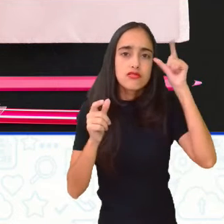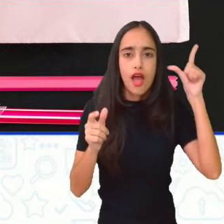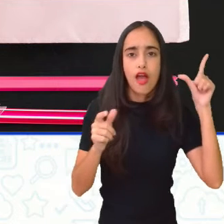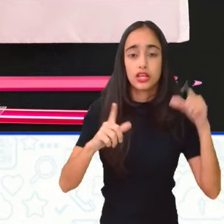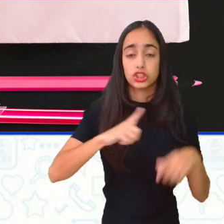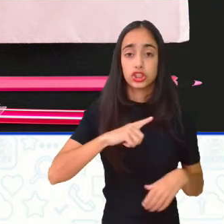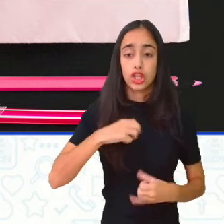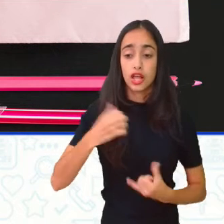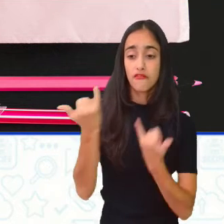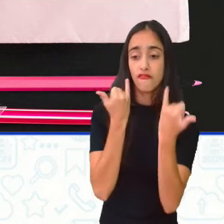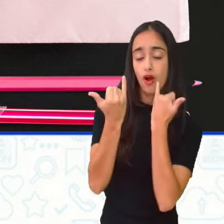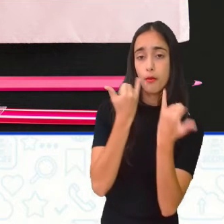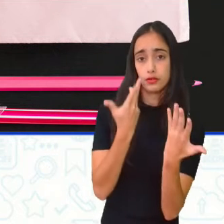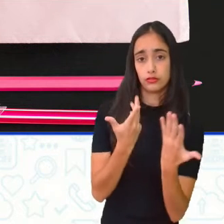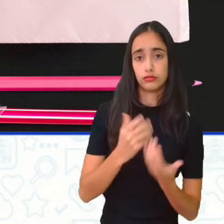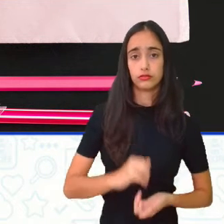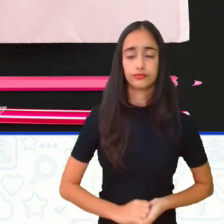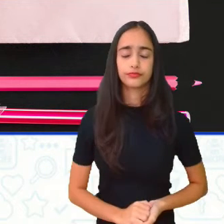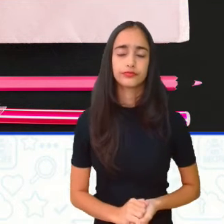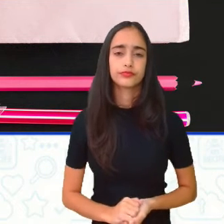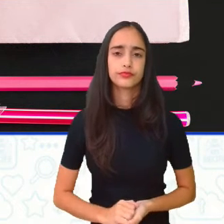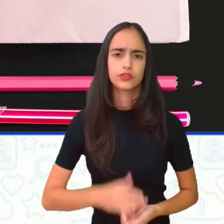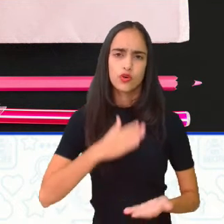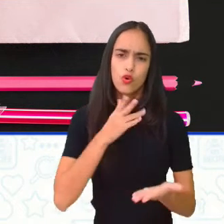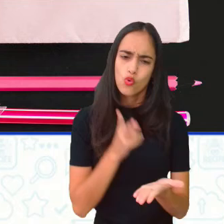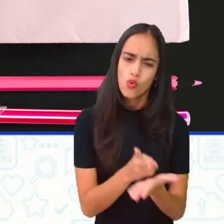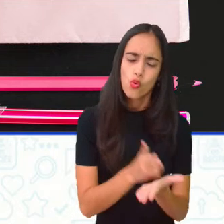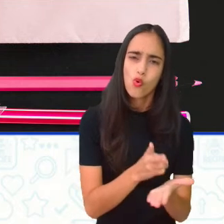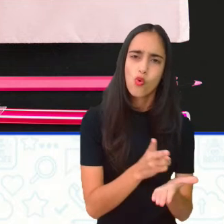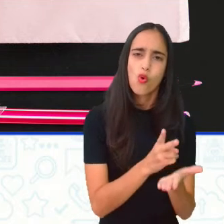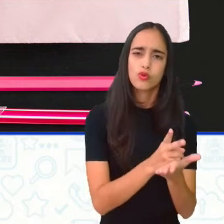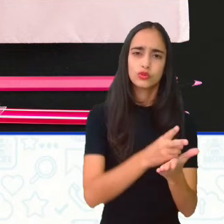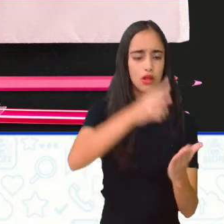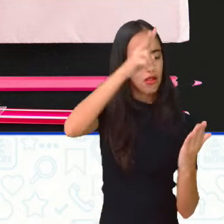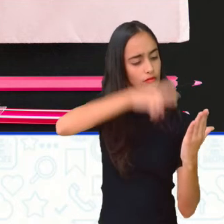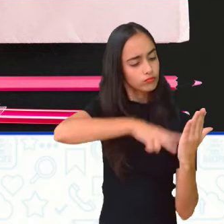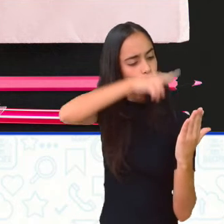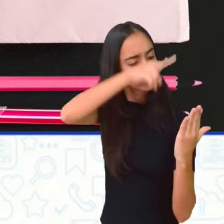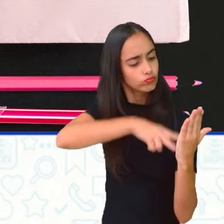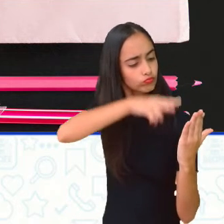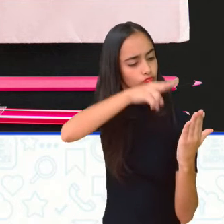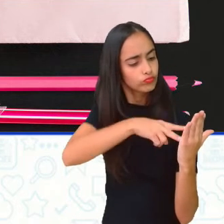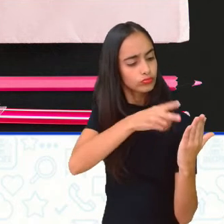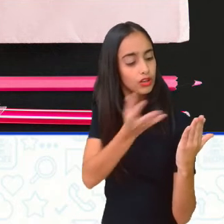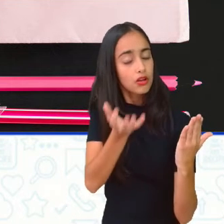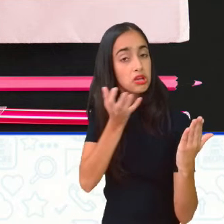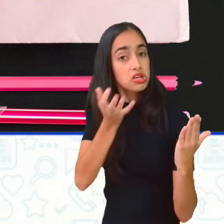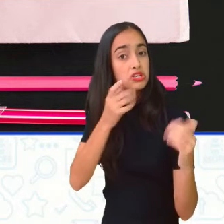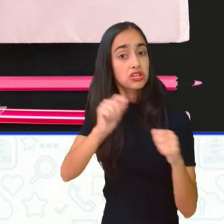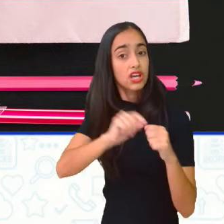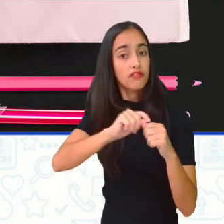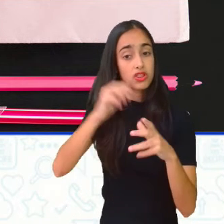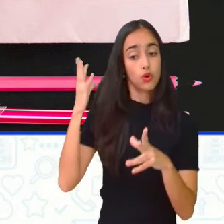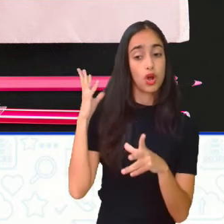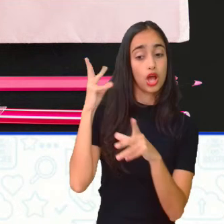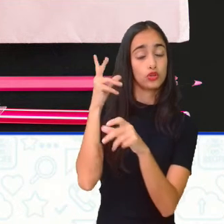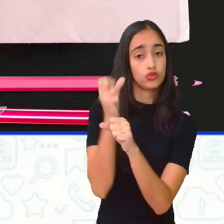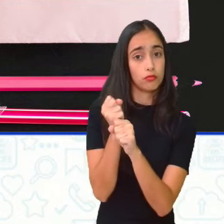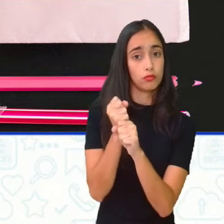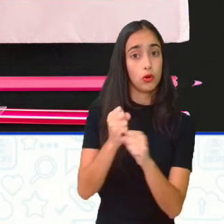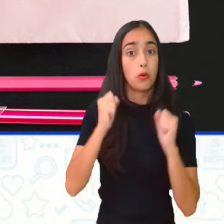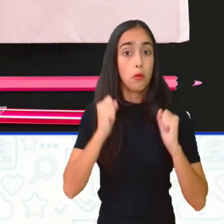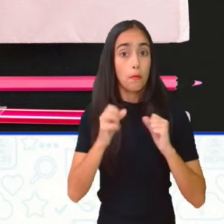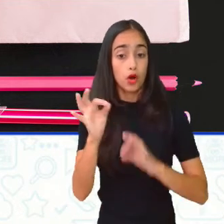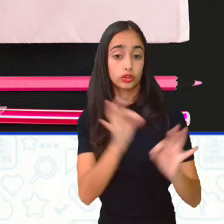tá certo? Ao continuar sua leitura, você decide fazer um resumo das informações coletadas. A sua organização poderia ficar